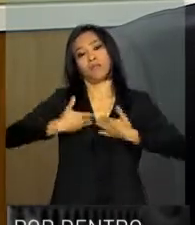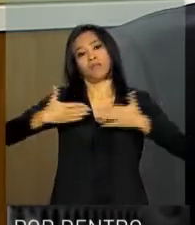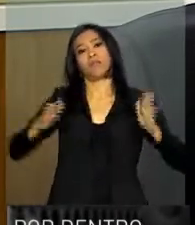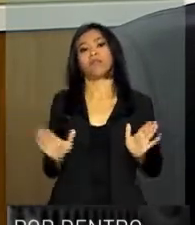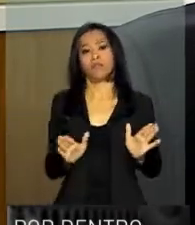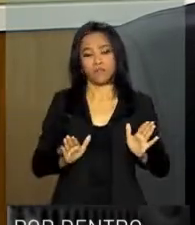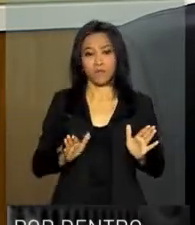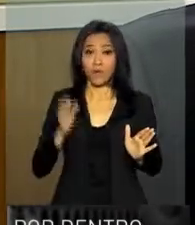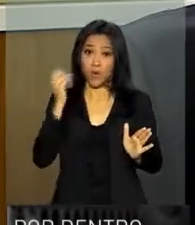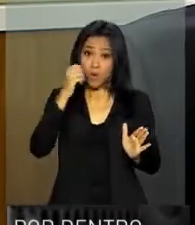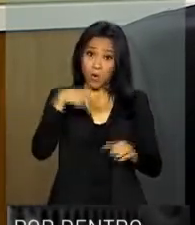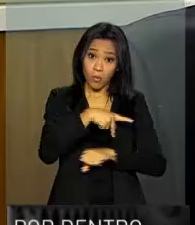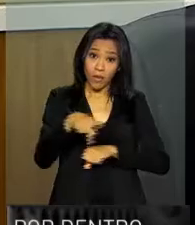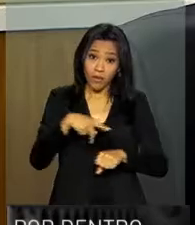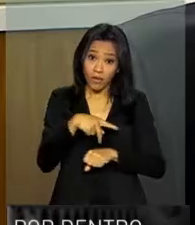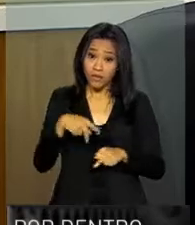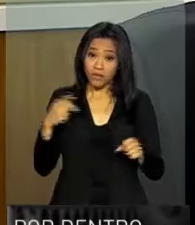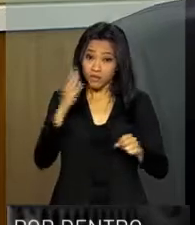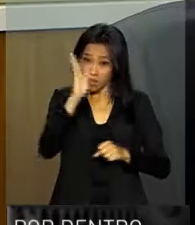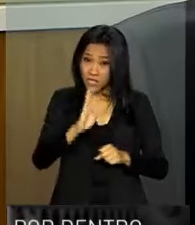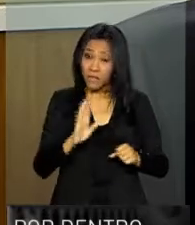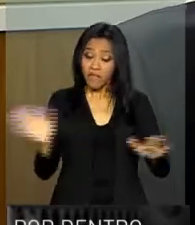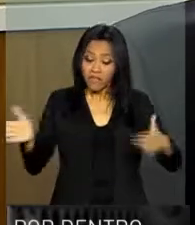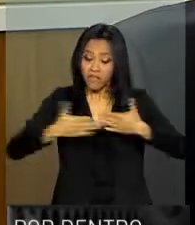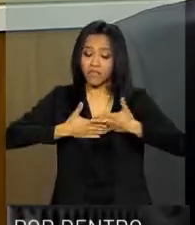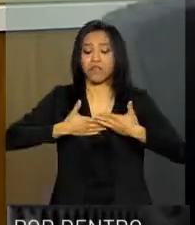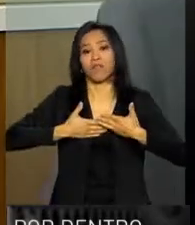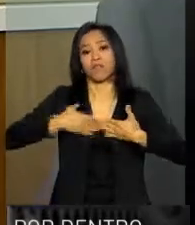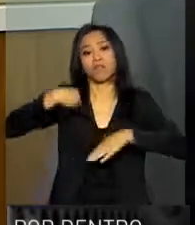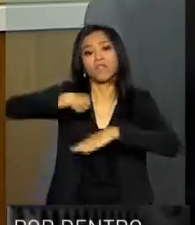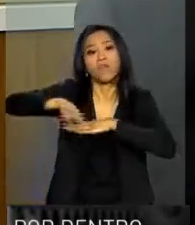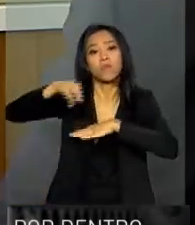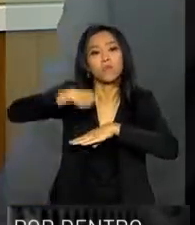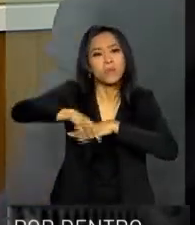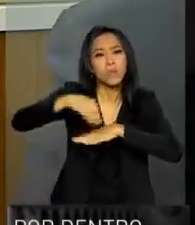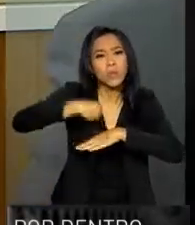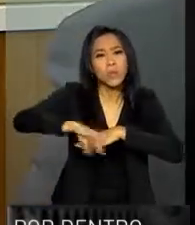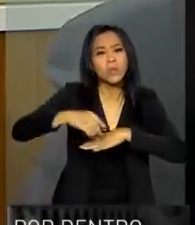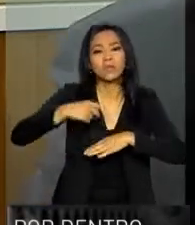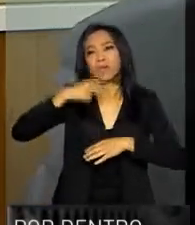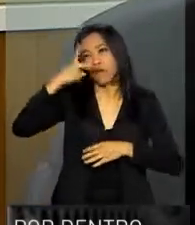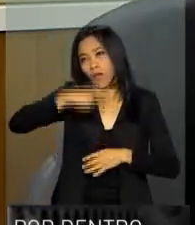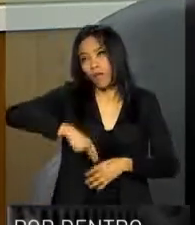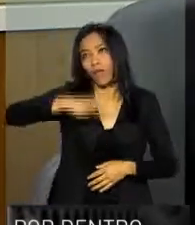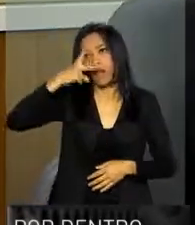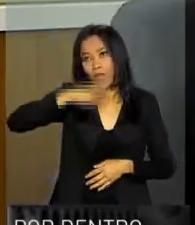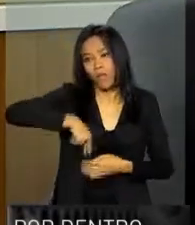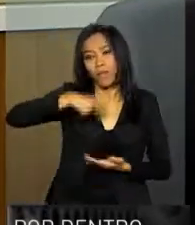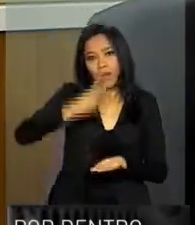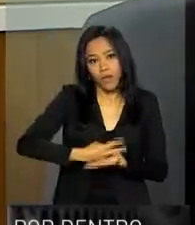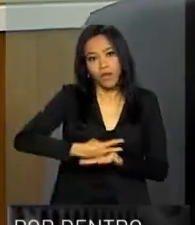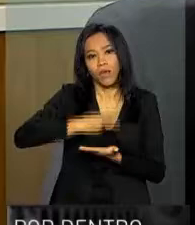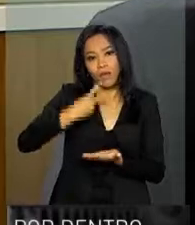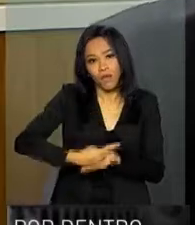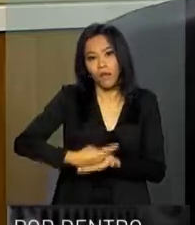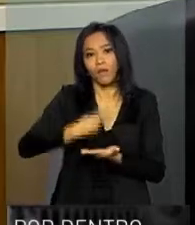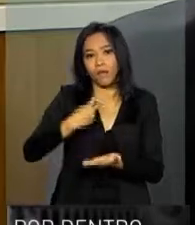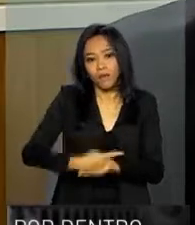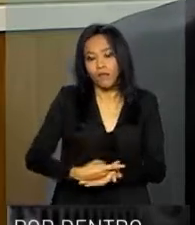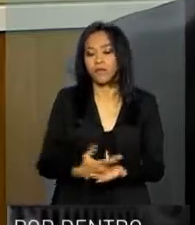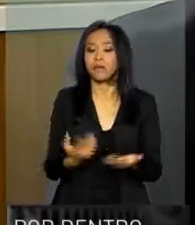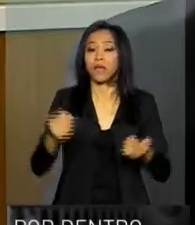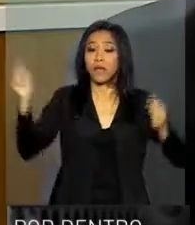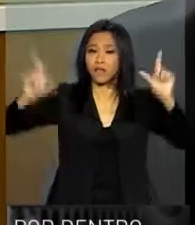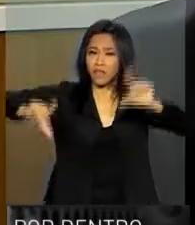brasil hoje é um país muito fechado as informações no brasil hoje são muito repetitivas em todo todo na mídia